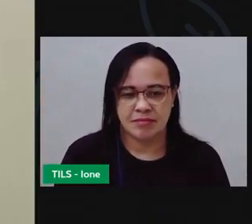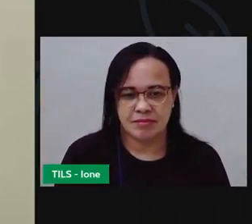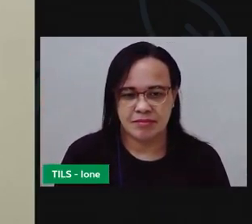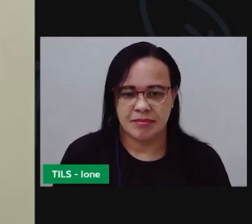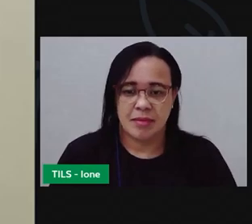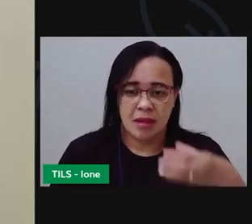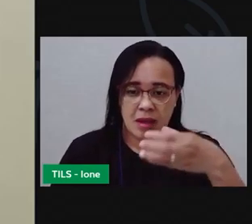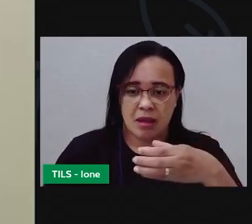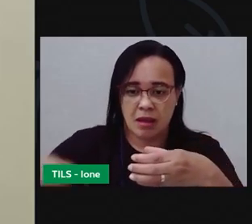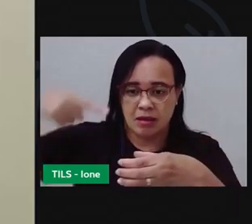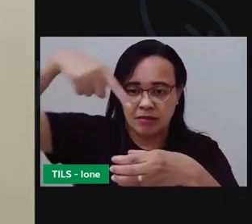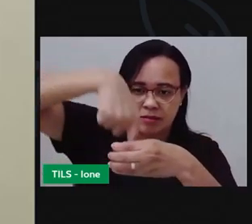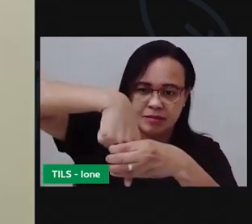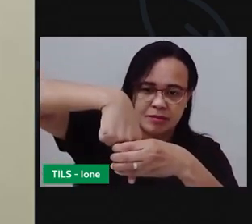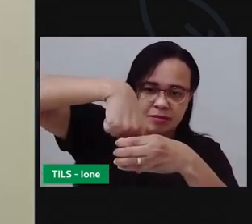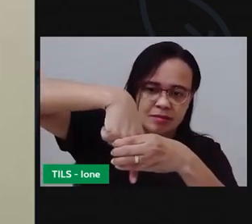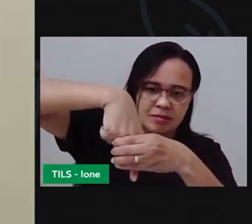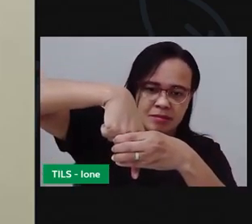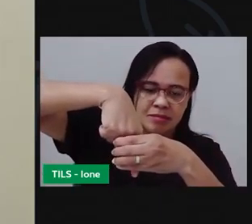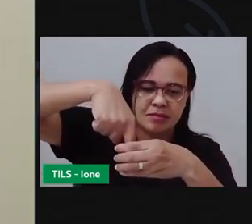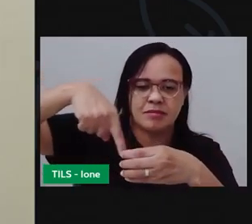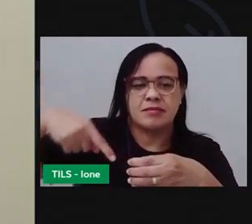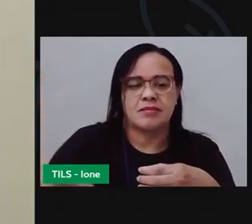da garrafa.